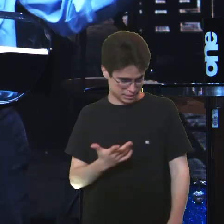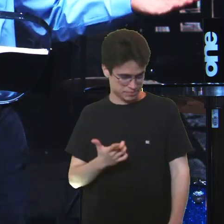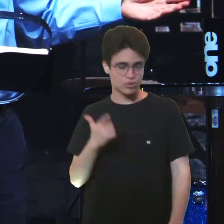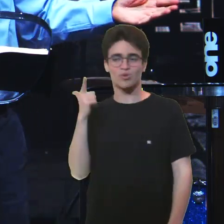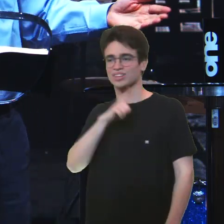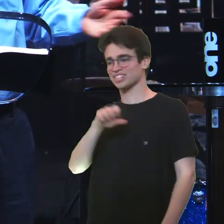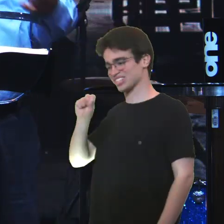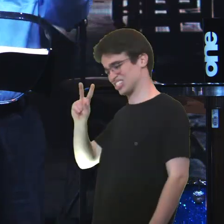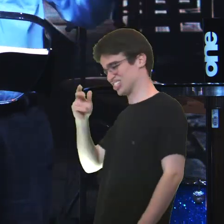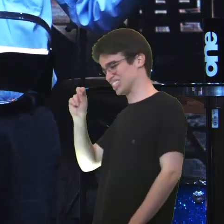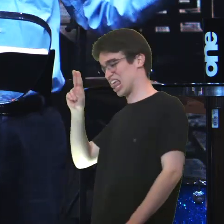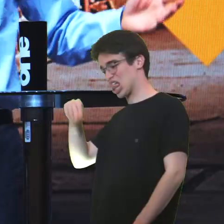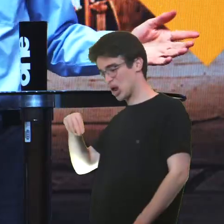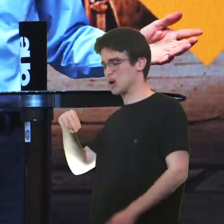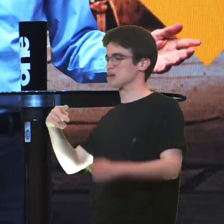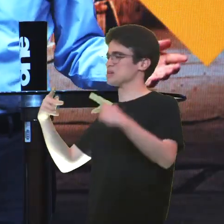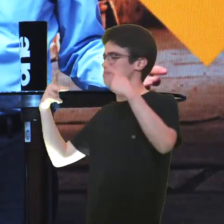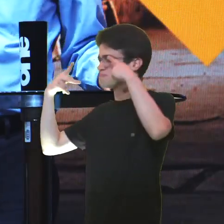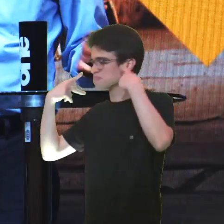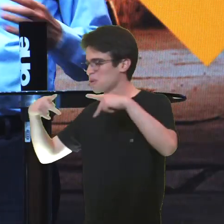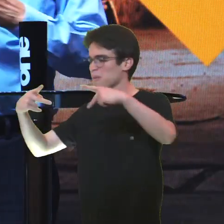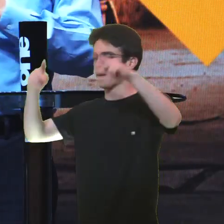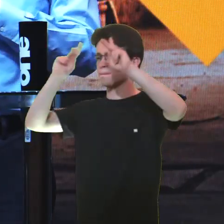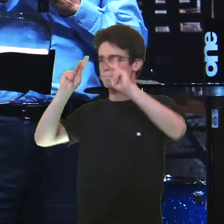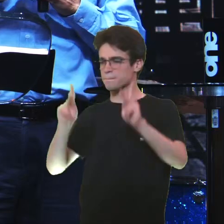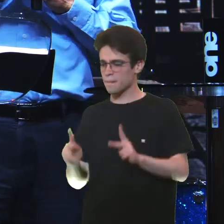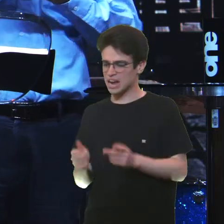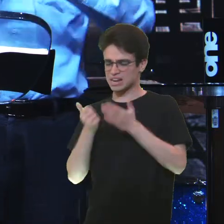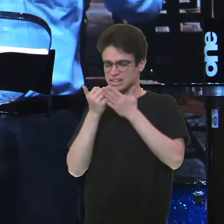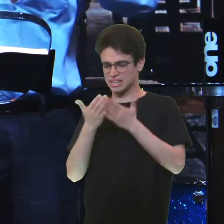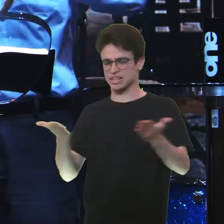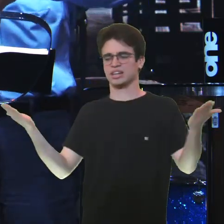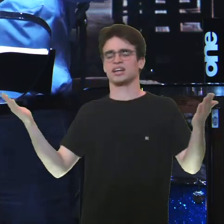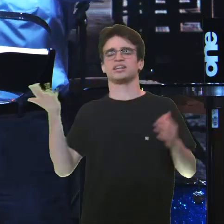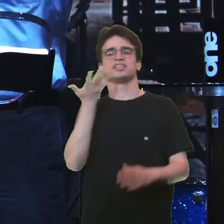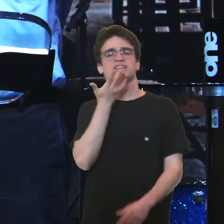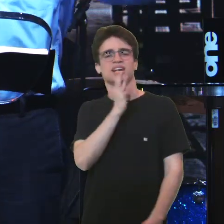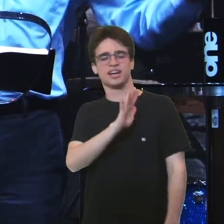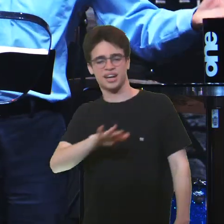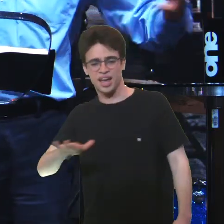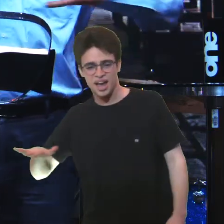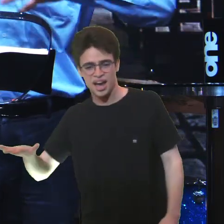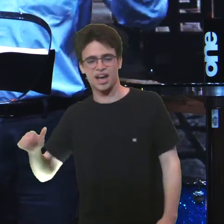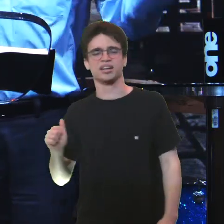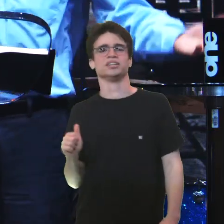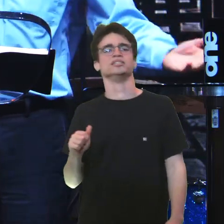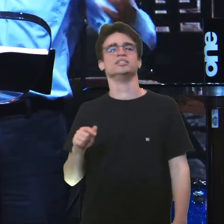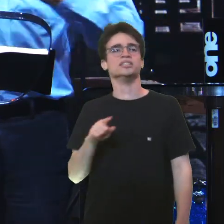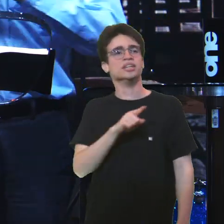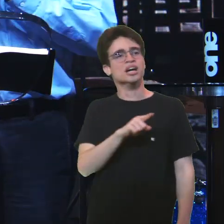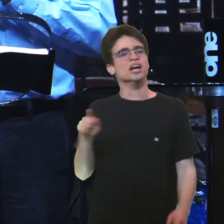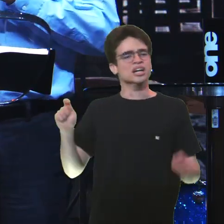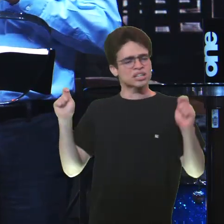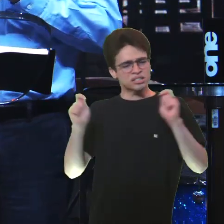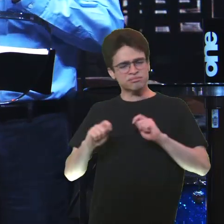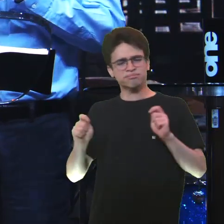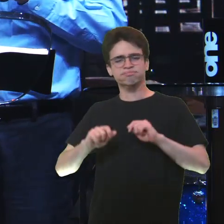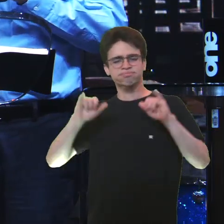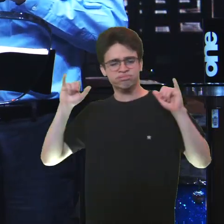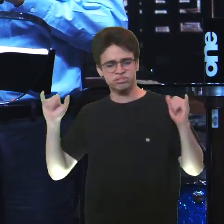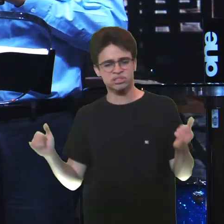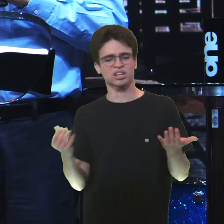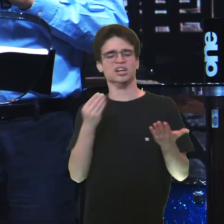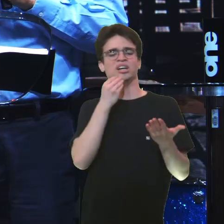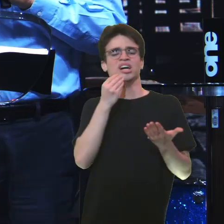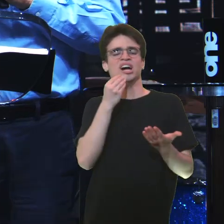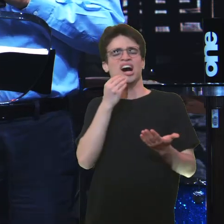poder levar shalom a los niños y niñas, às crianças. que vean una opción diferente Que a eles la possam ver violencia, uma opção